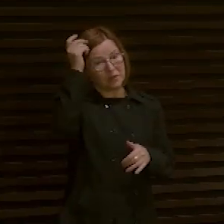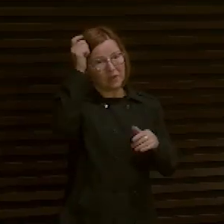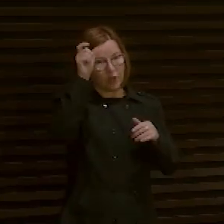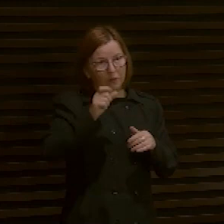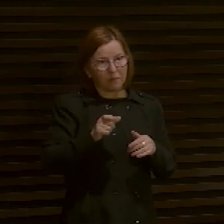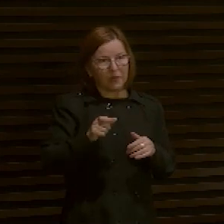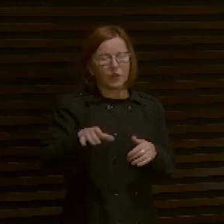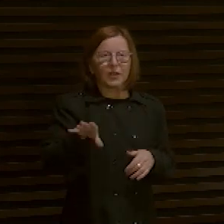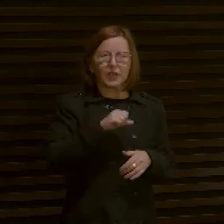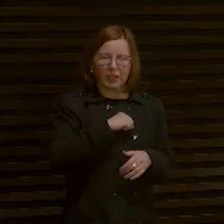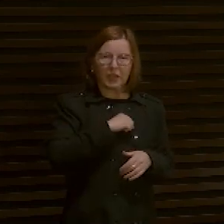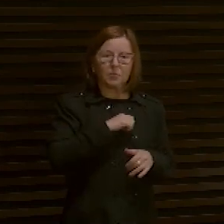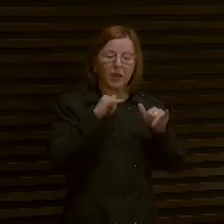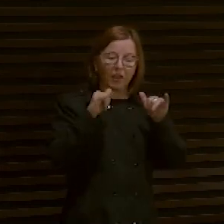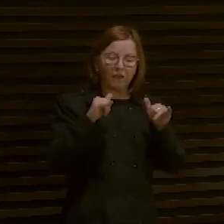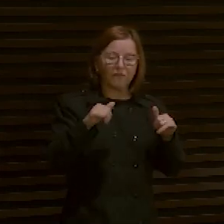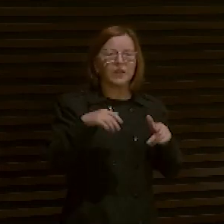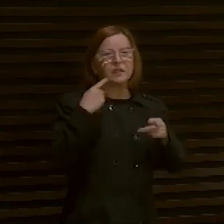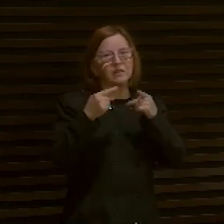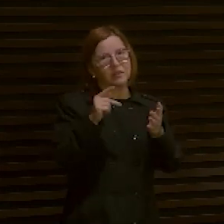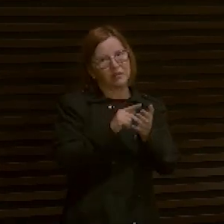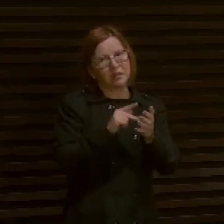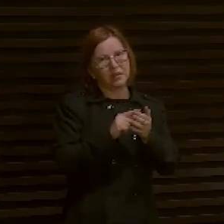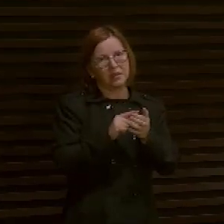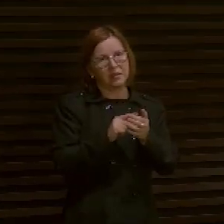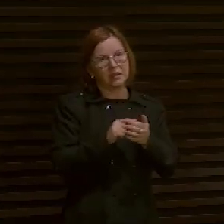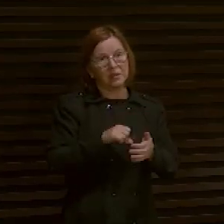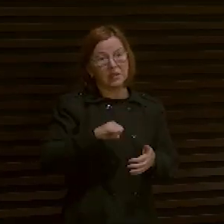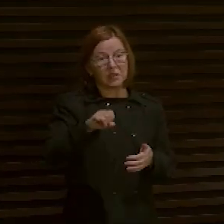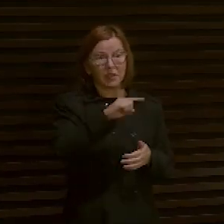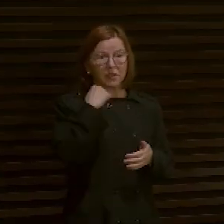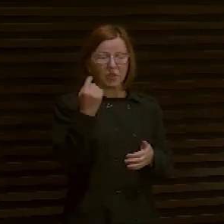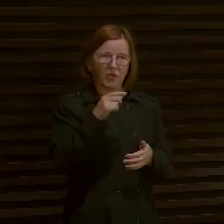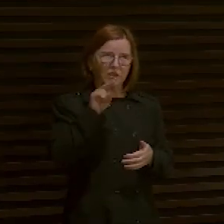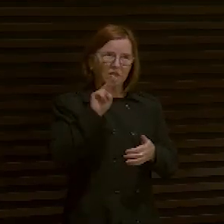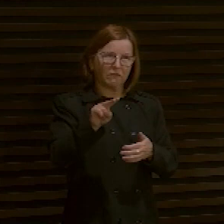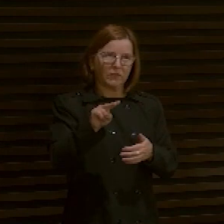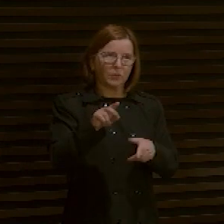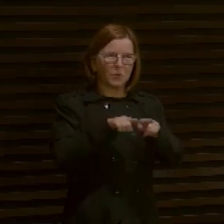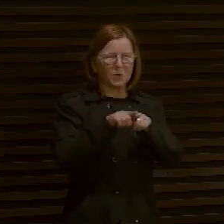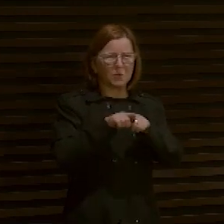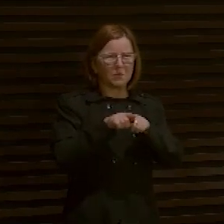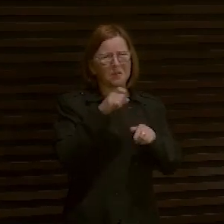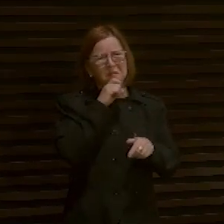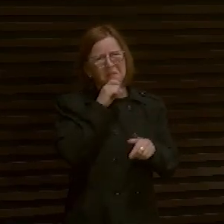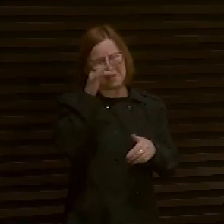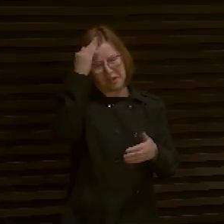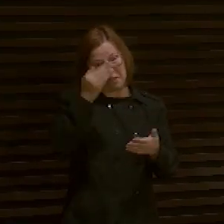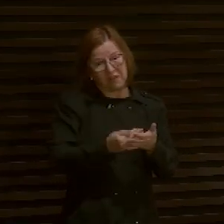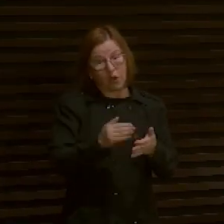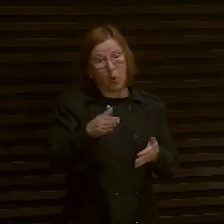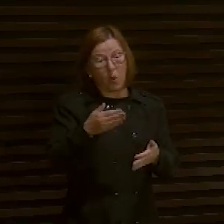verdade. Quando nós vemos um irmão se esfriando na fé, ou um amigo que não crê